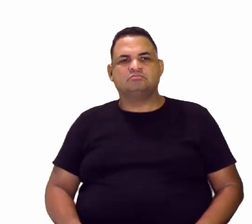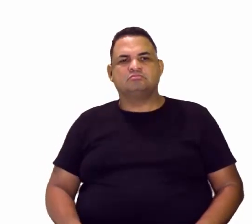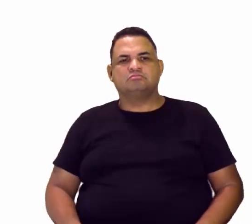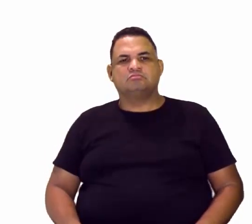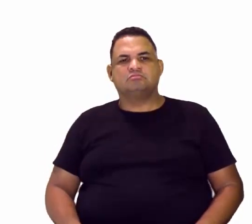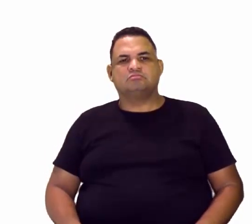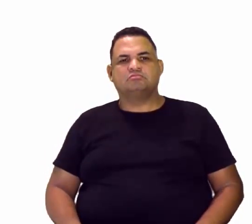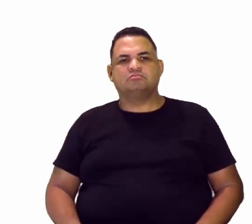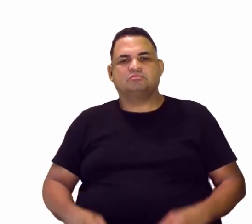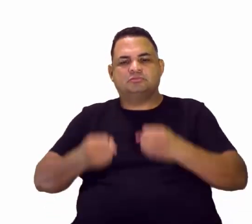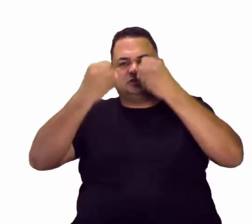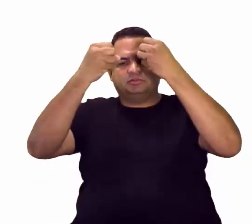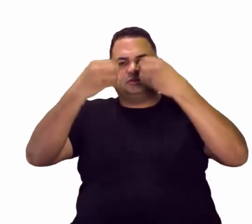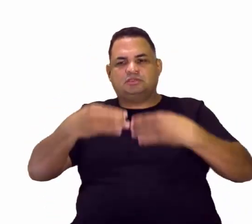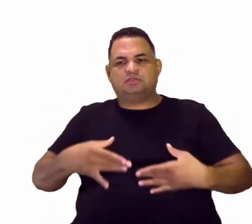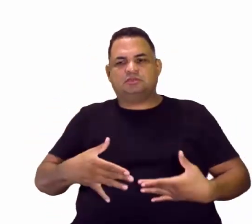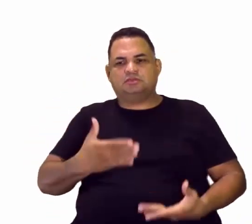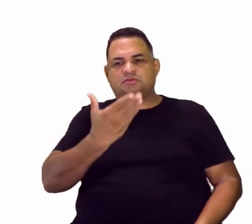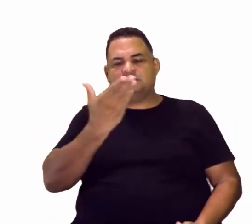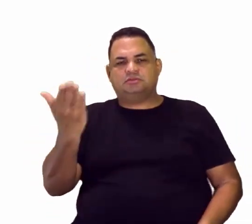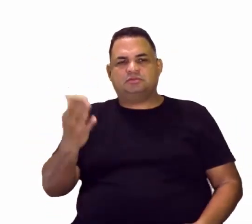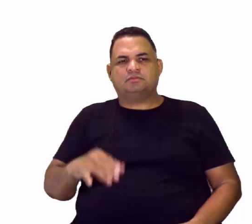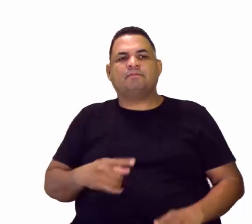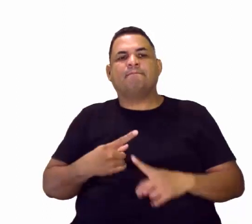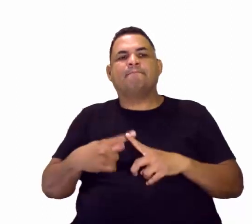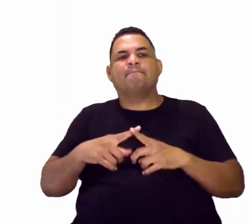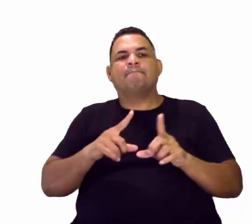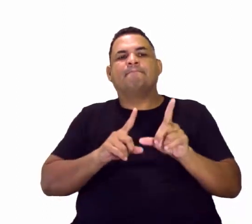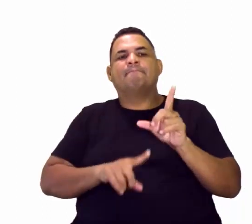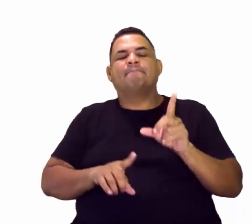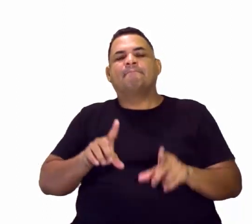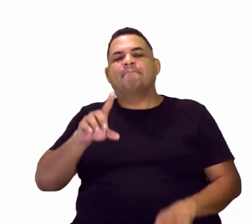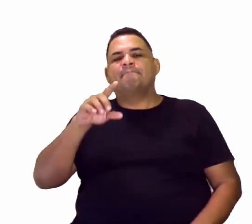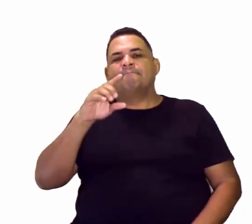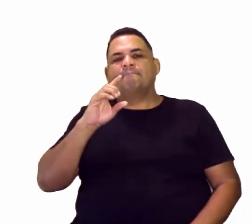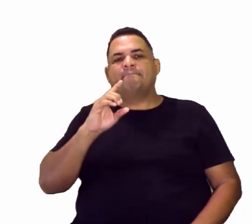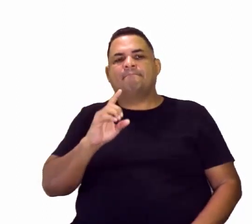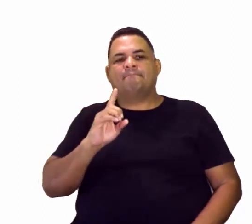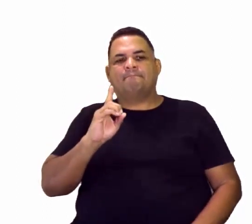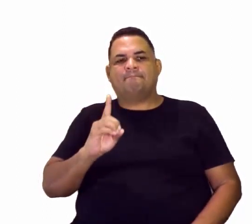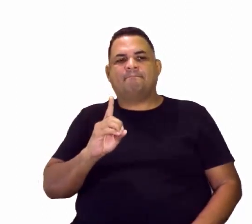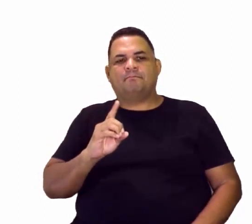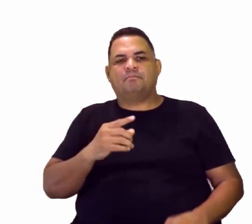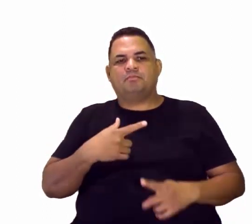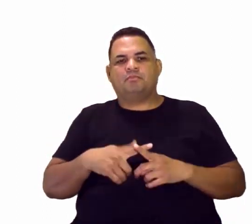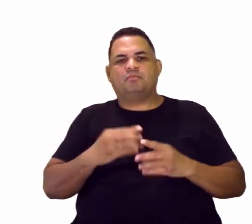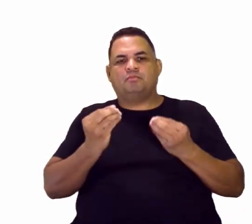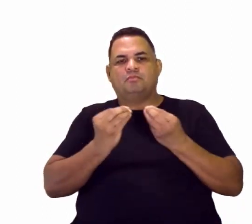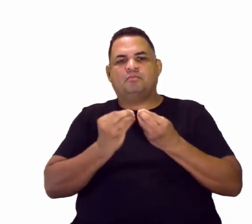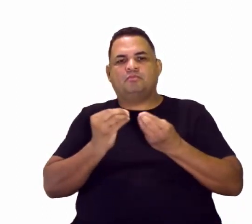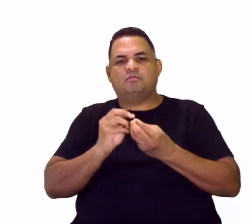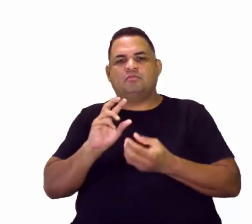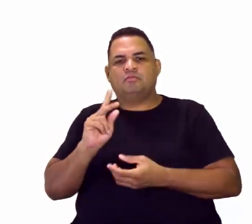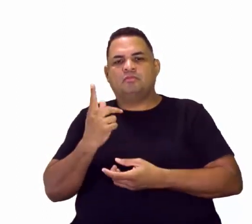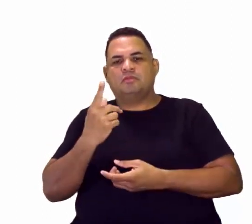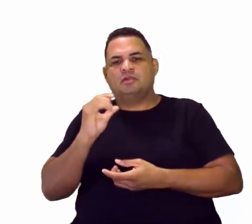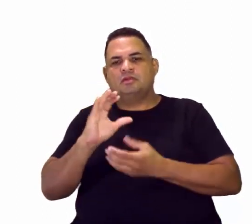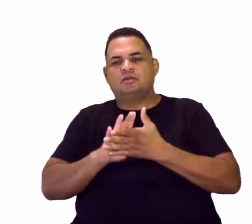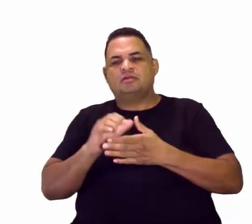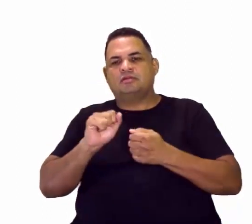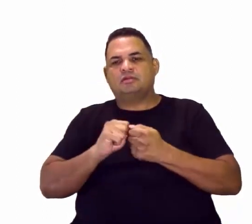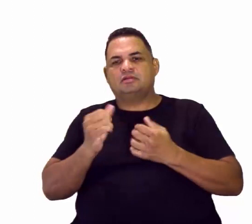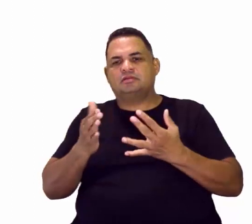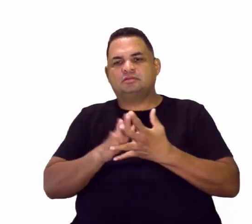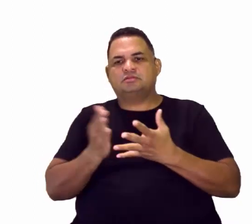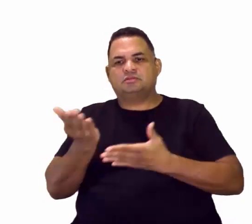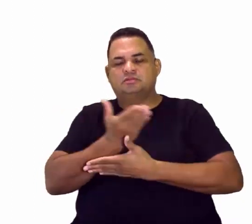comentário para vocês observarem. Por que a letra D? Pois as moléculas de HCl fazem